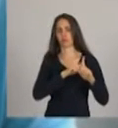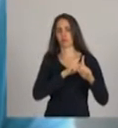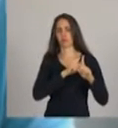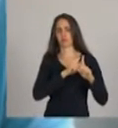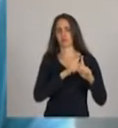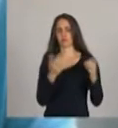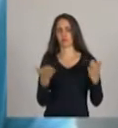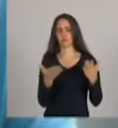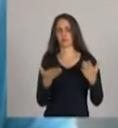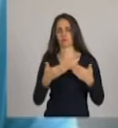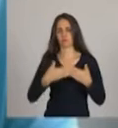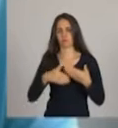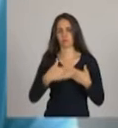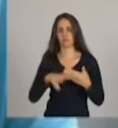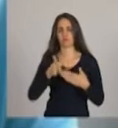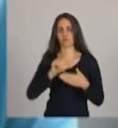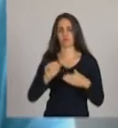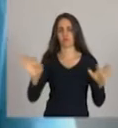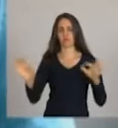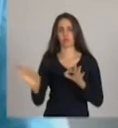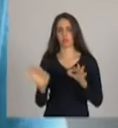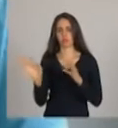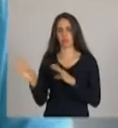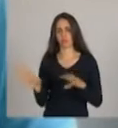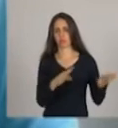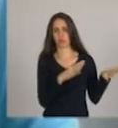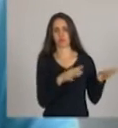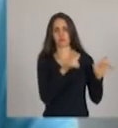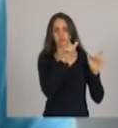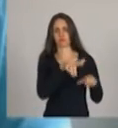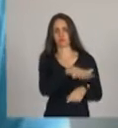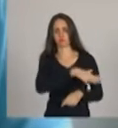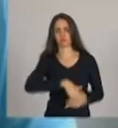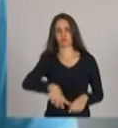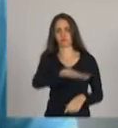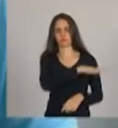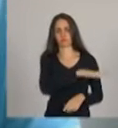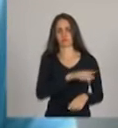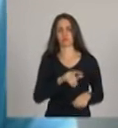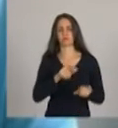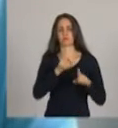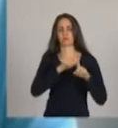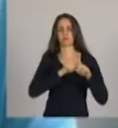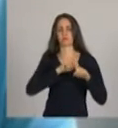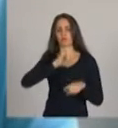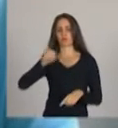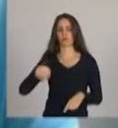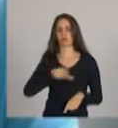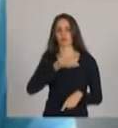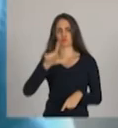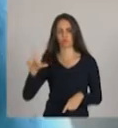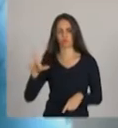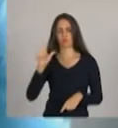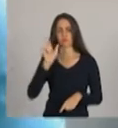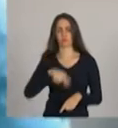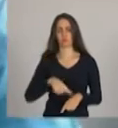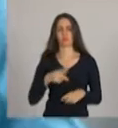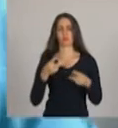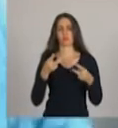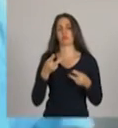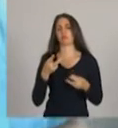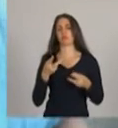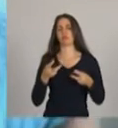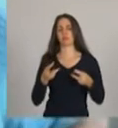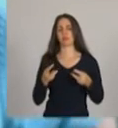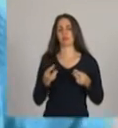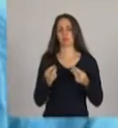de prevenção, de chamar atenção para a importância agora em julho do câncer de boca,